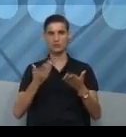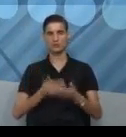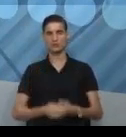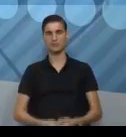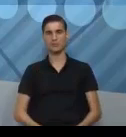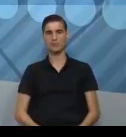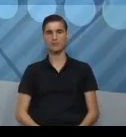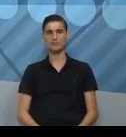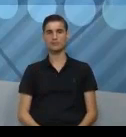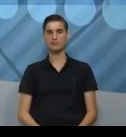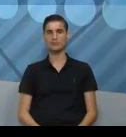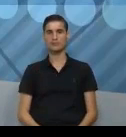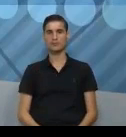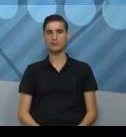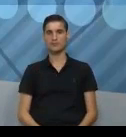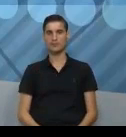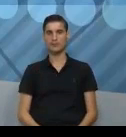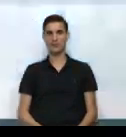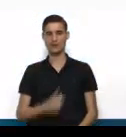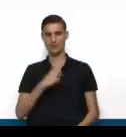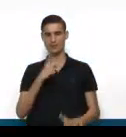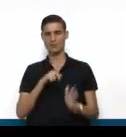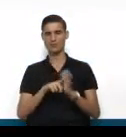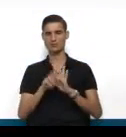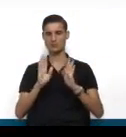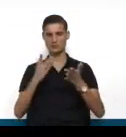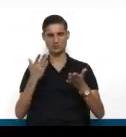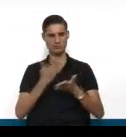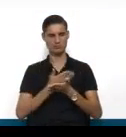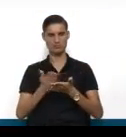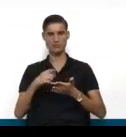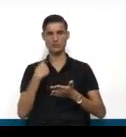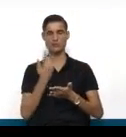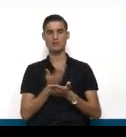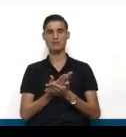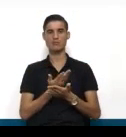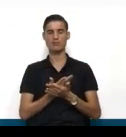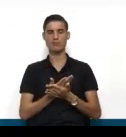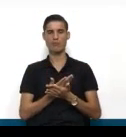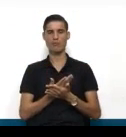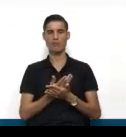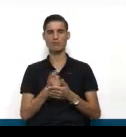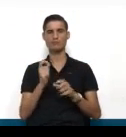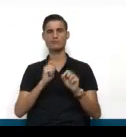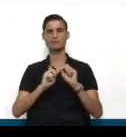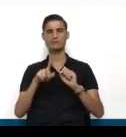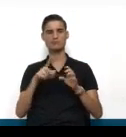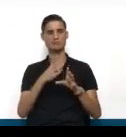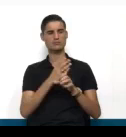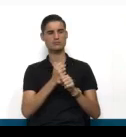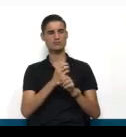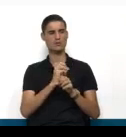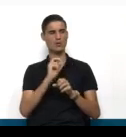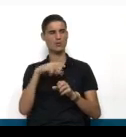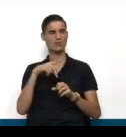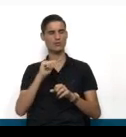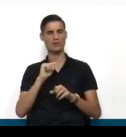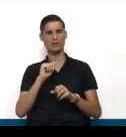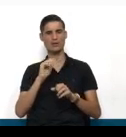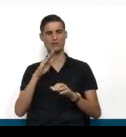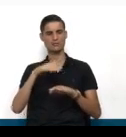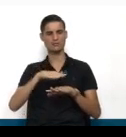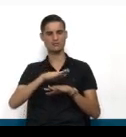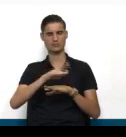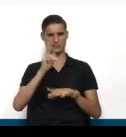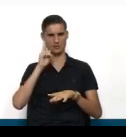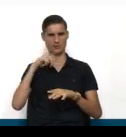aula. Continuando, nós temos uma pergunta logo de início na nossa aula. O que é a equação da onda? Então,